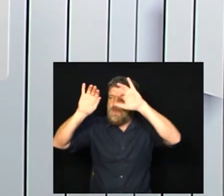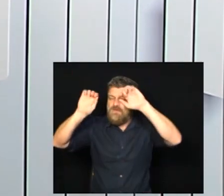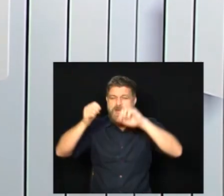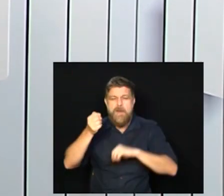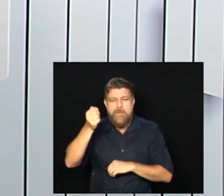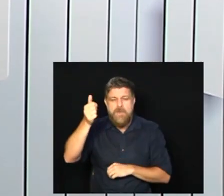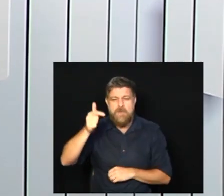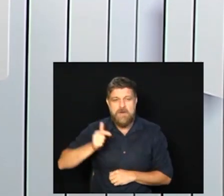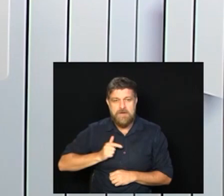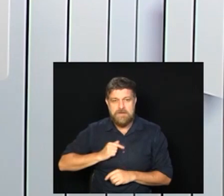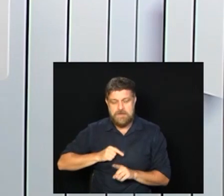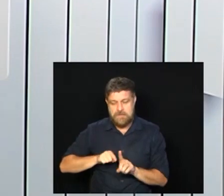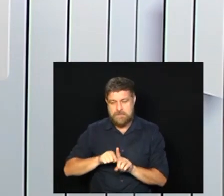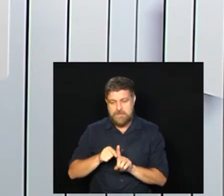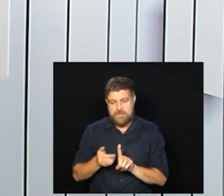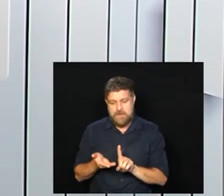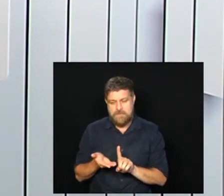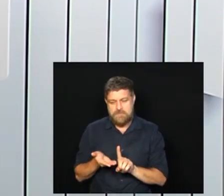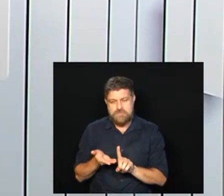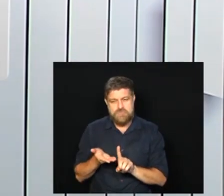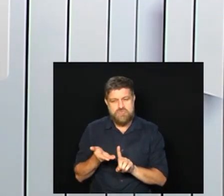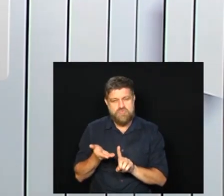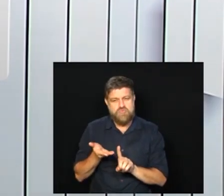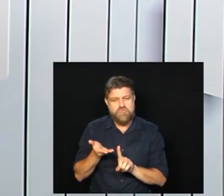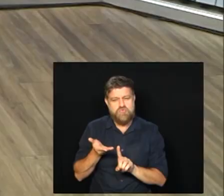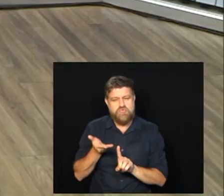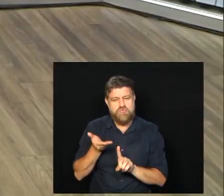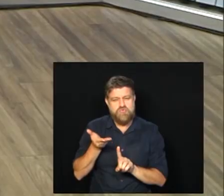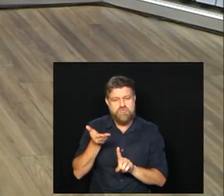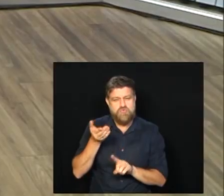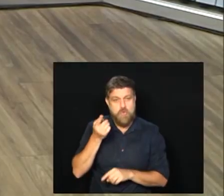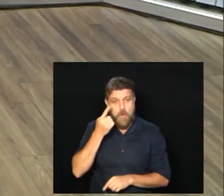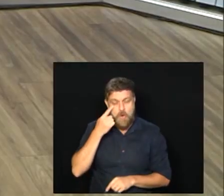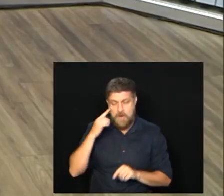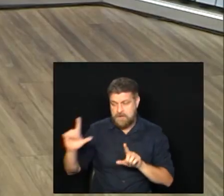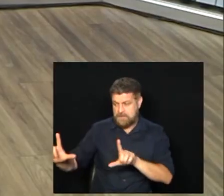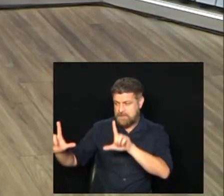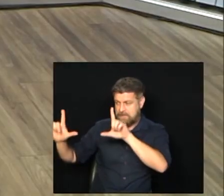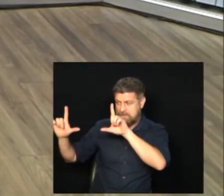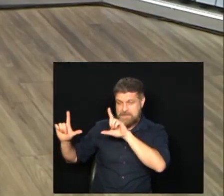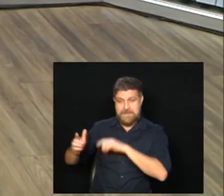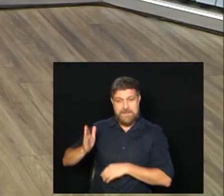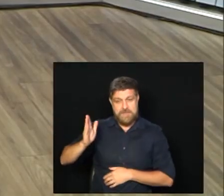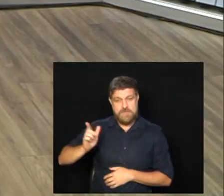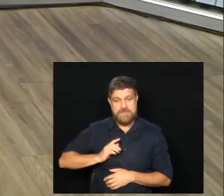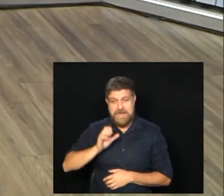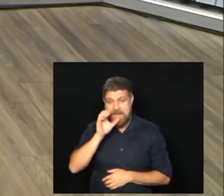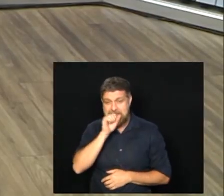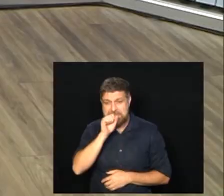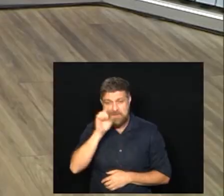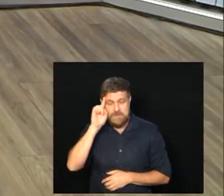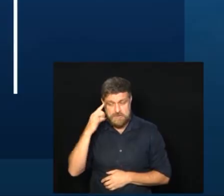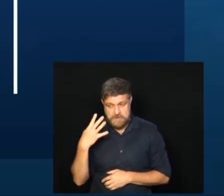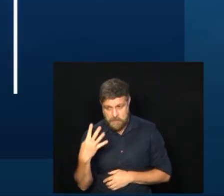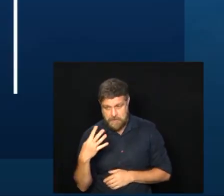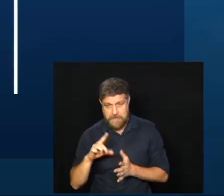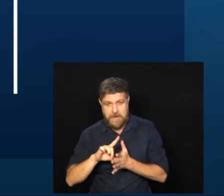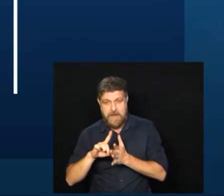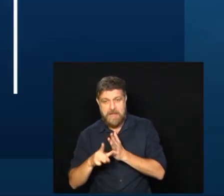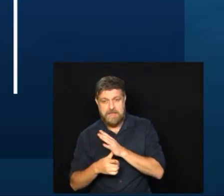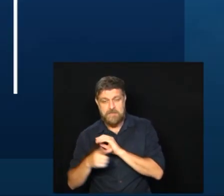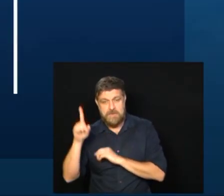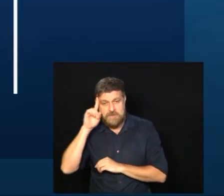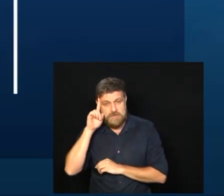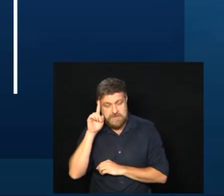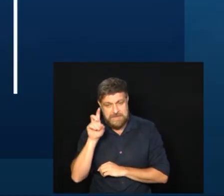e a temperatura, ela segue subindo, viu? Olha só, está aqui na minha tela já, sábado, dia 4 e domingo, dia 5,